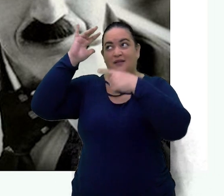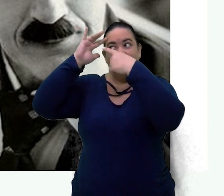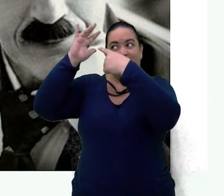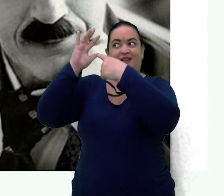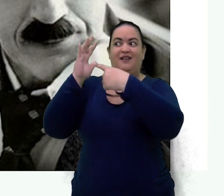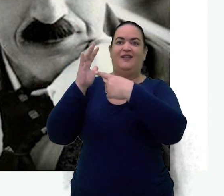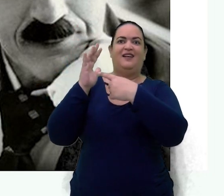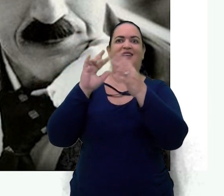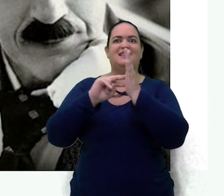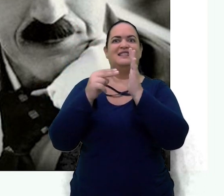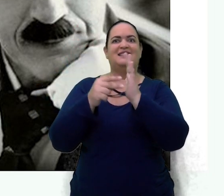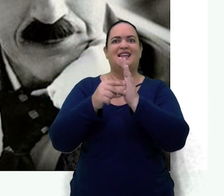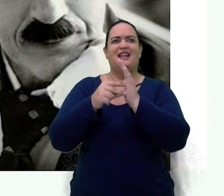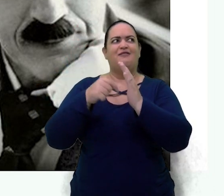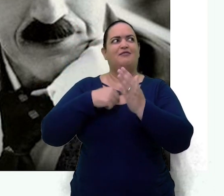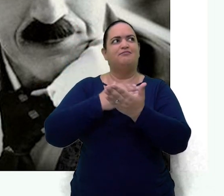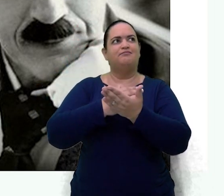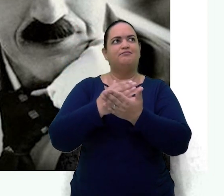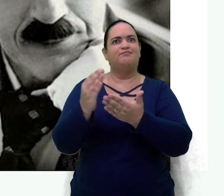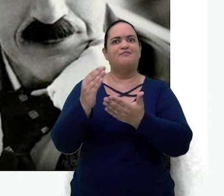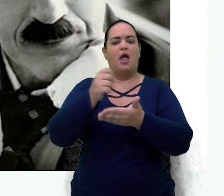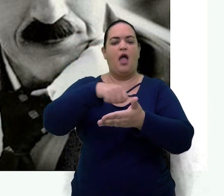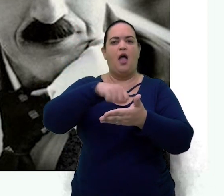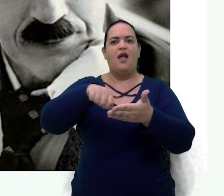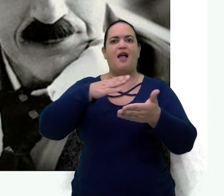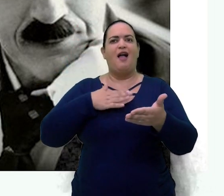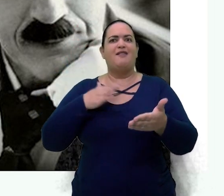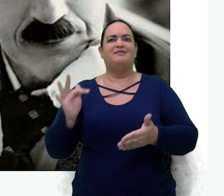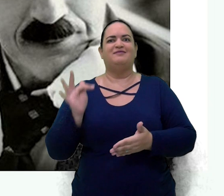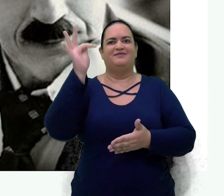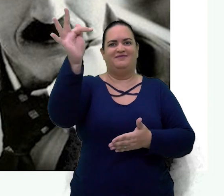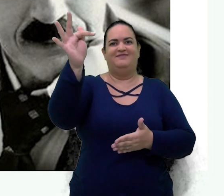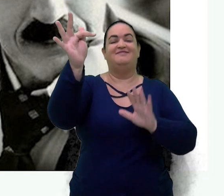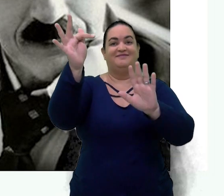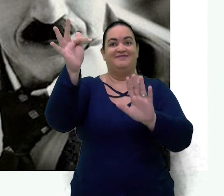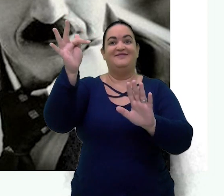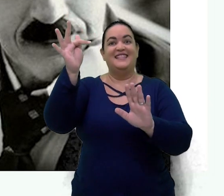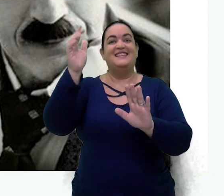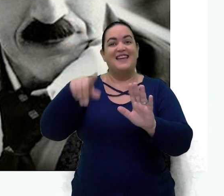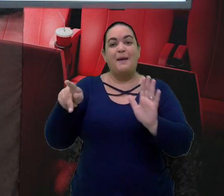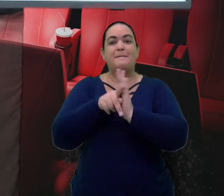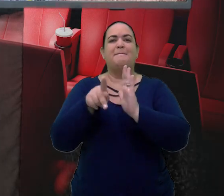futuro. Olha como é bom sonhar, e a arte nos leva a isso, ao mundo da imaginação.